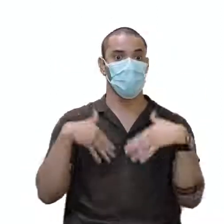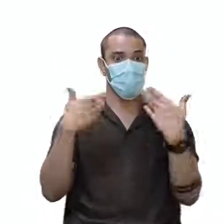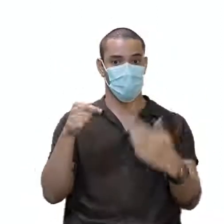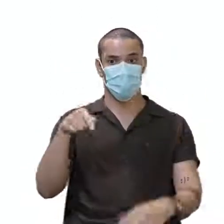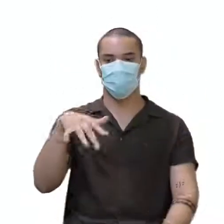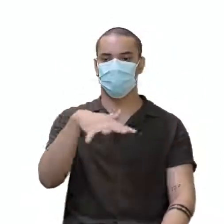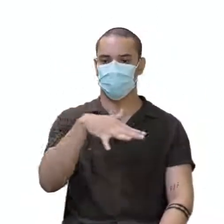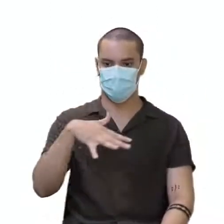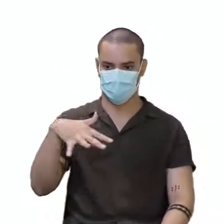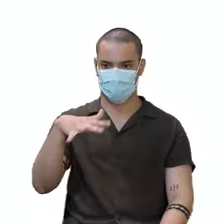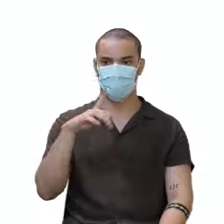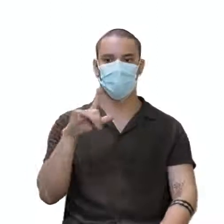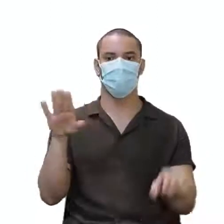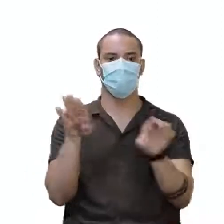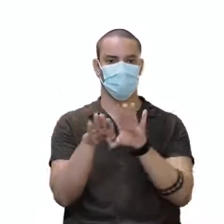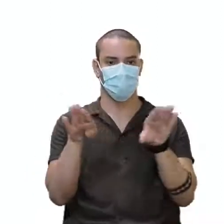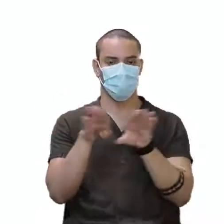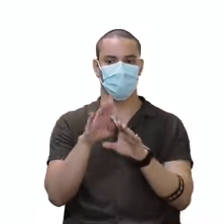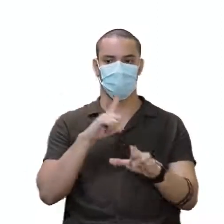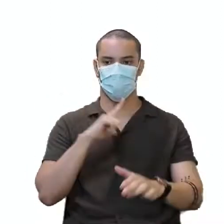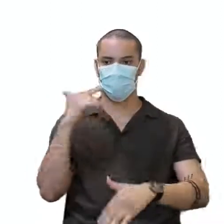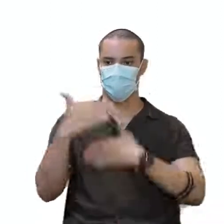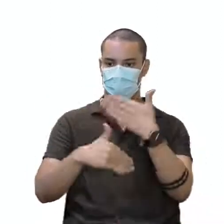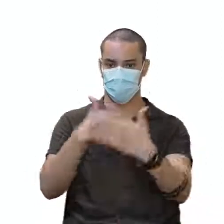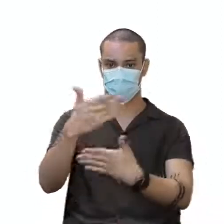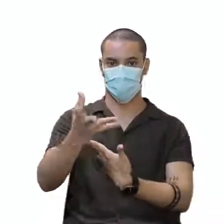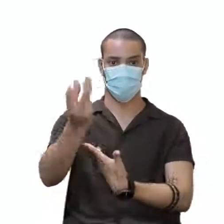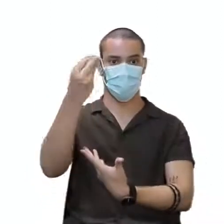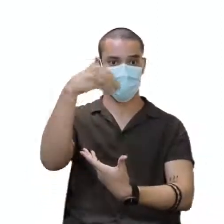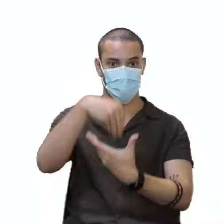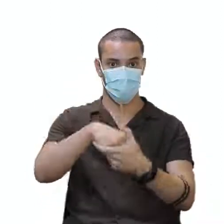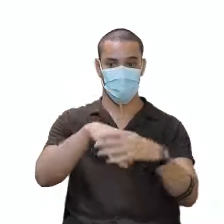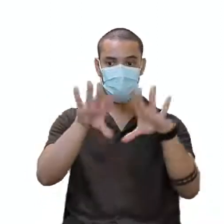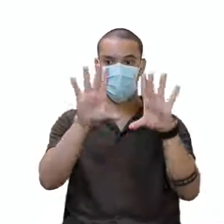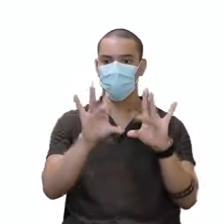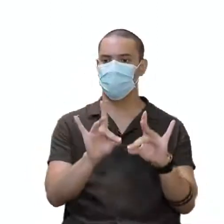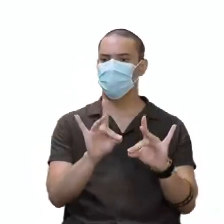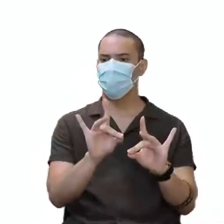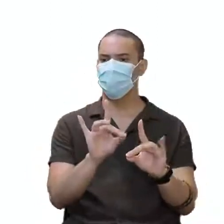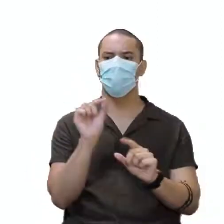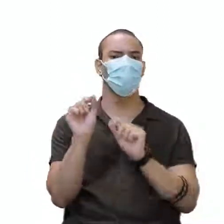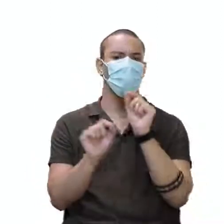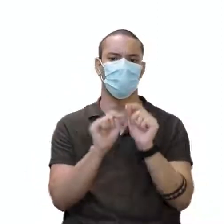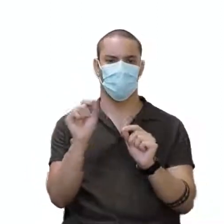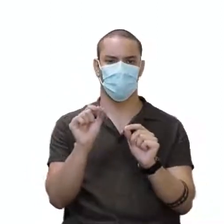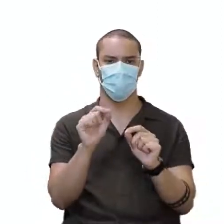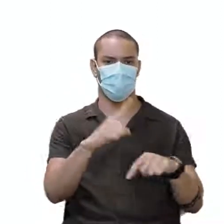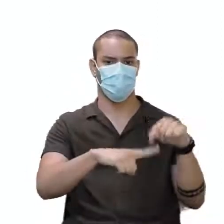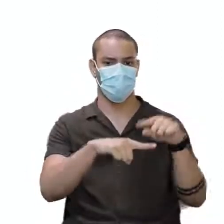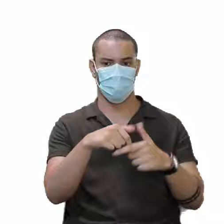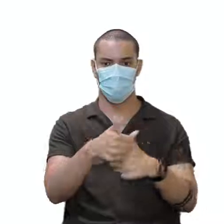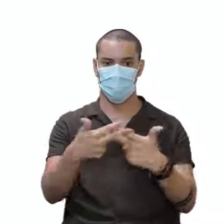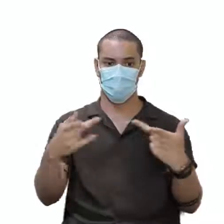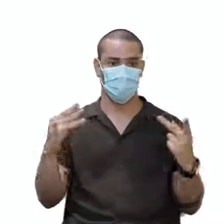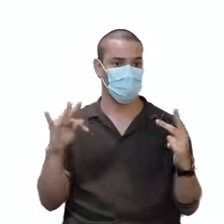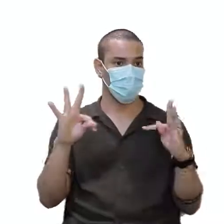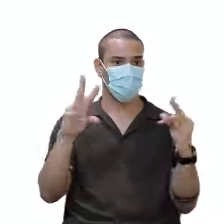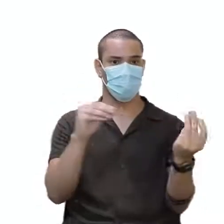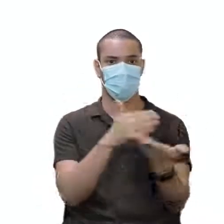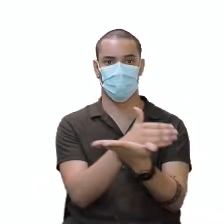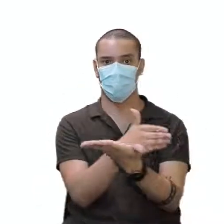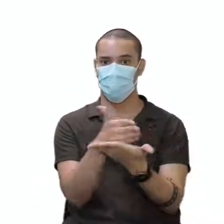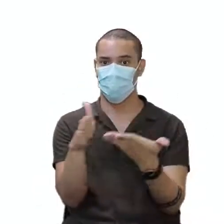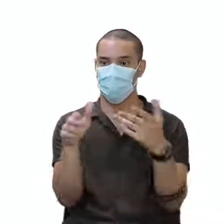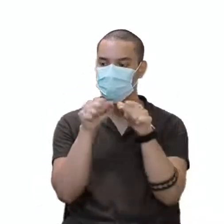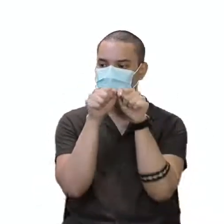esses ambientes, eles também têm um processo de instalação. Instalação de quê, professora? De organismos, onde tudo vai começar